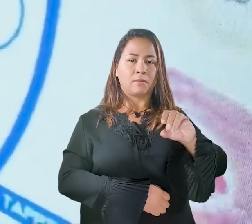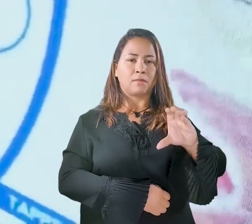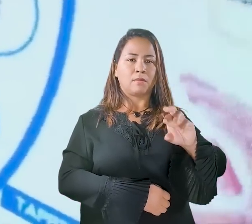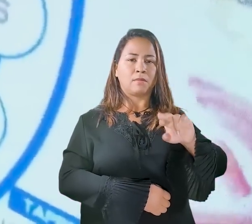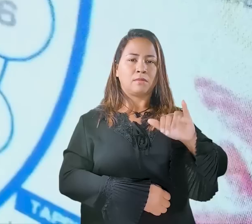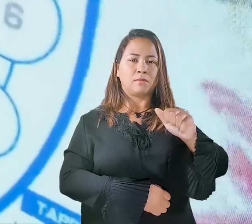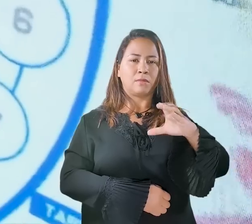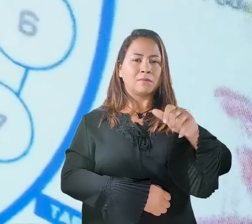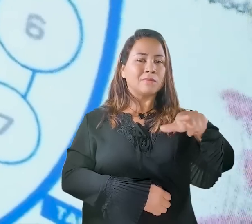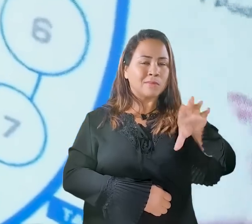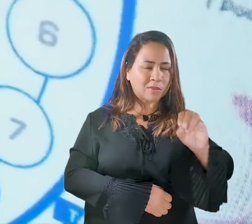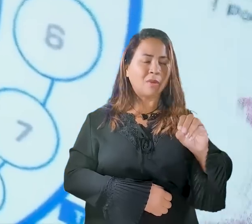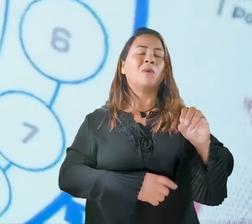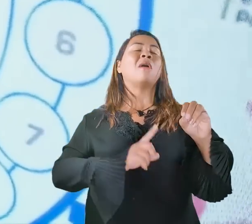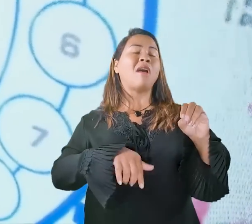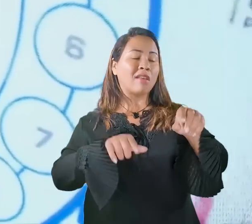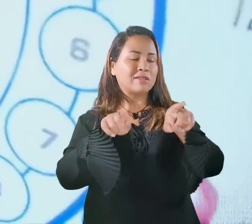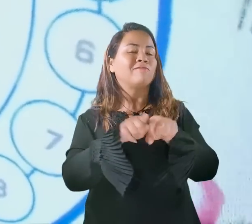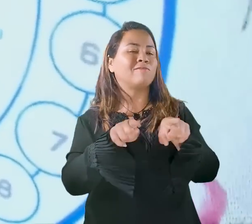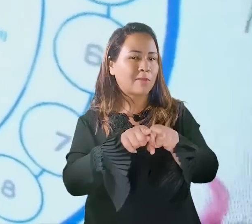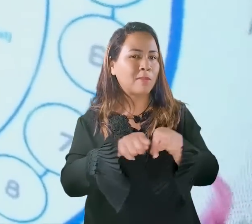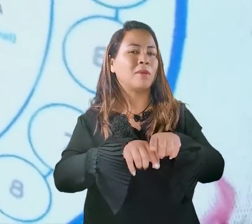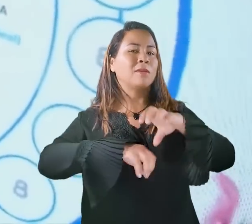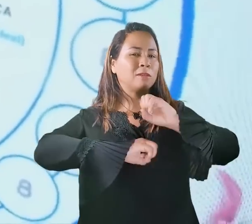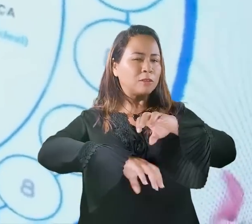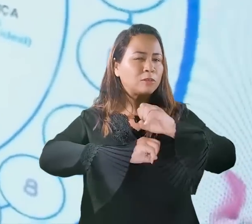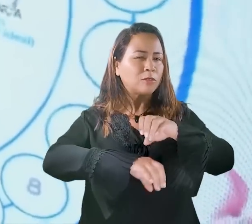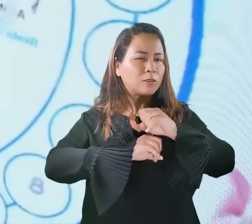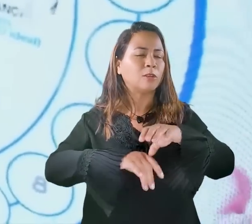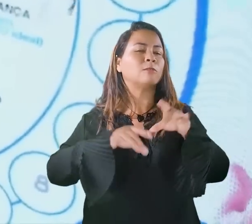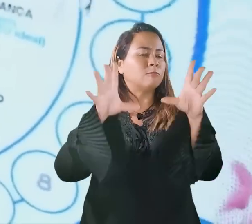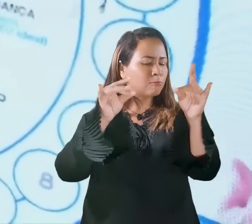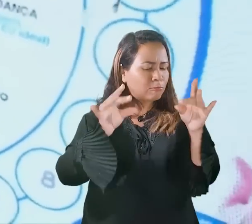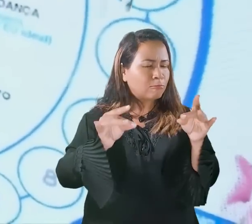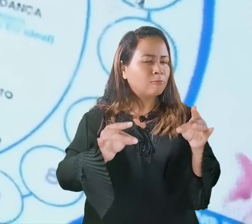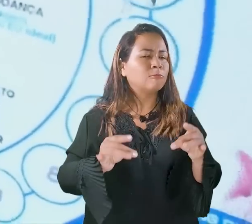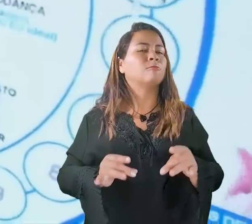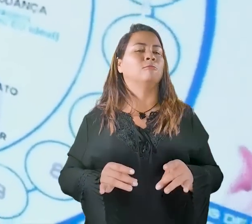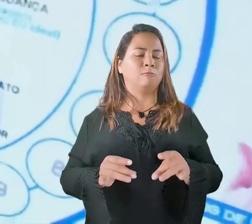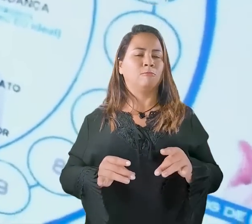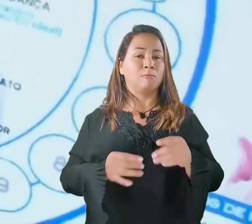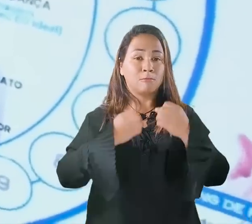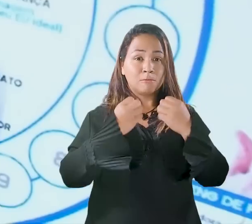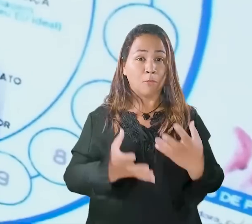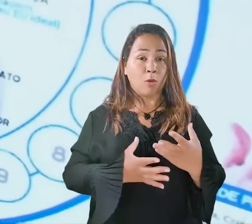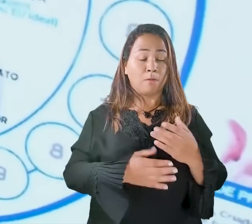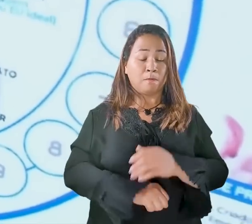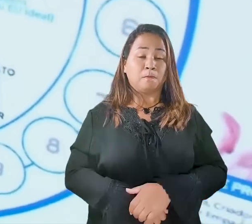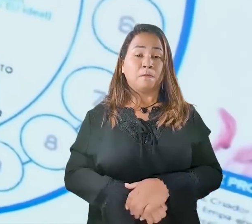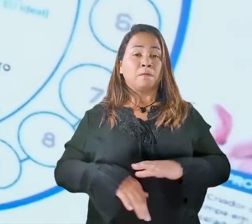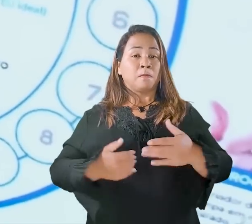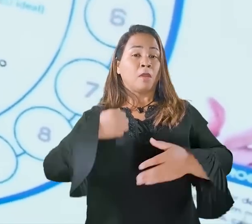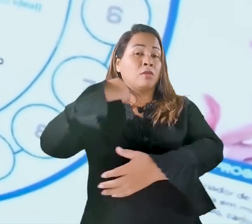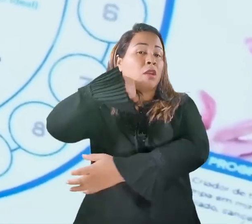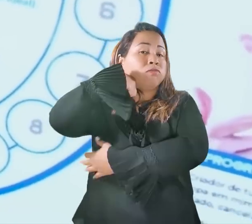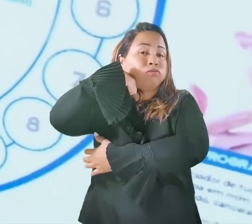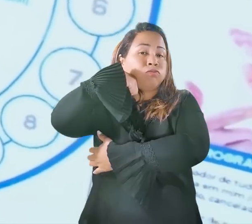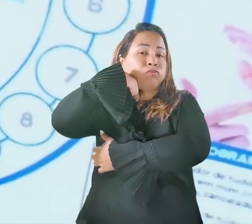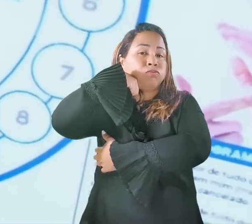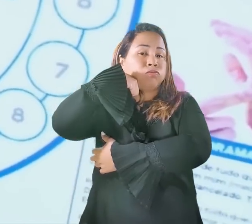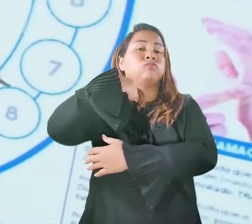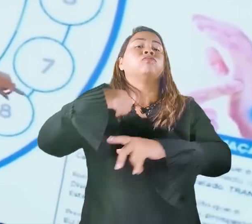com o chakra do coração, no meta. Eu sou o amor embaixo do braço, que na verdade é esse ponto aqui, ó, embaixo da axila.